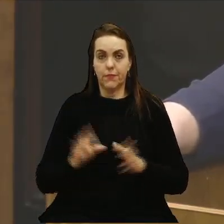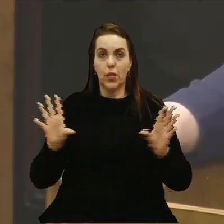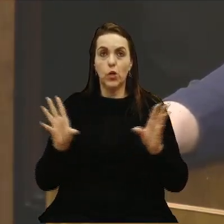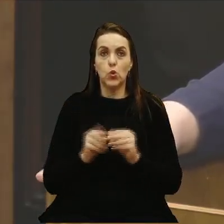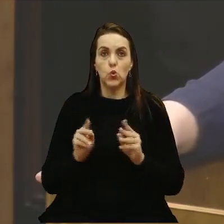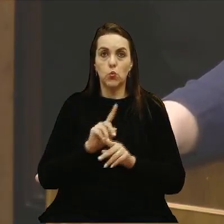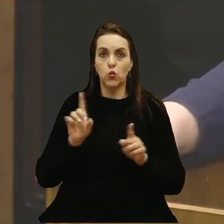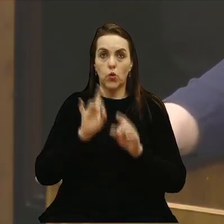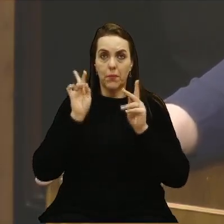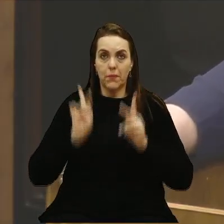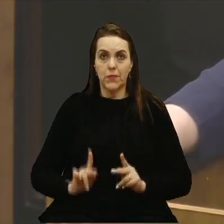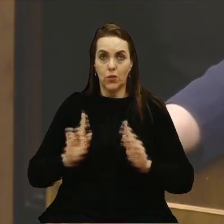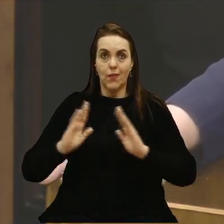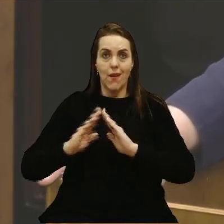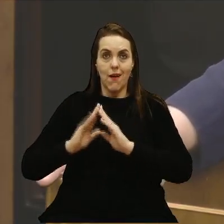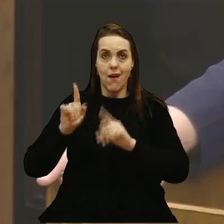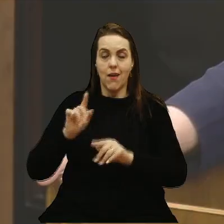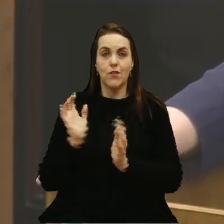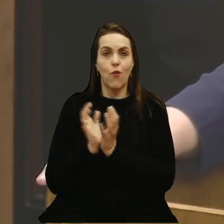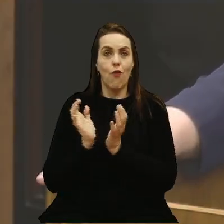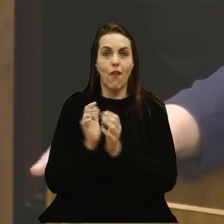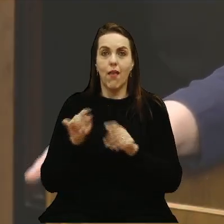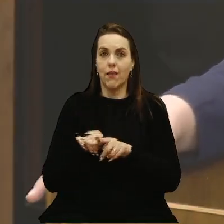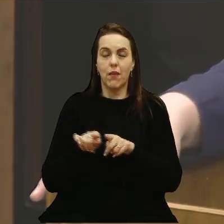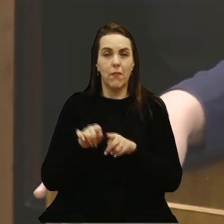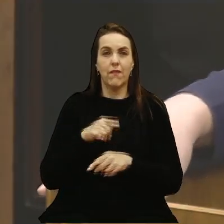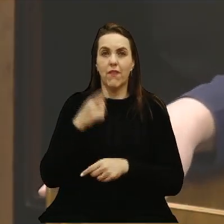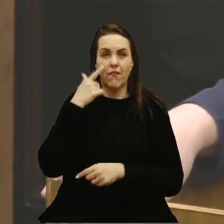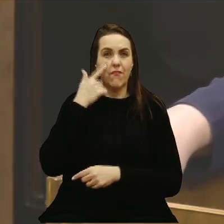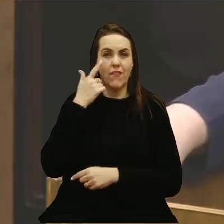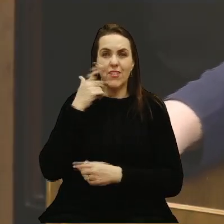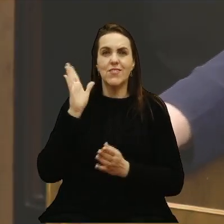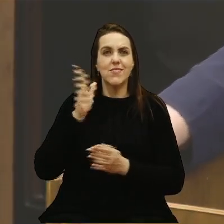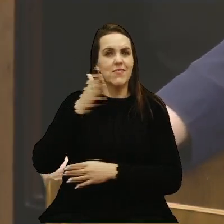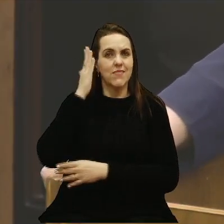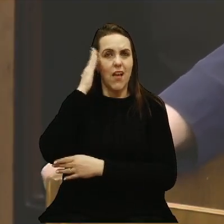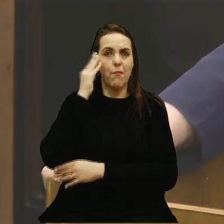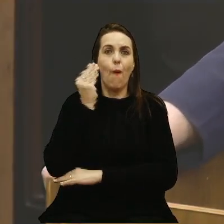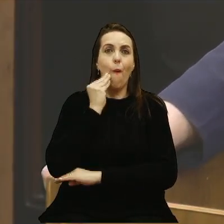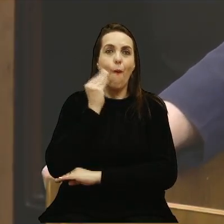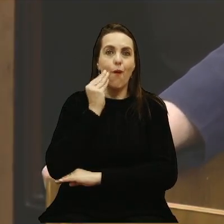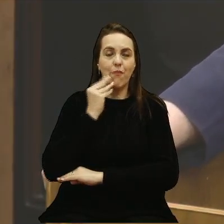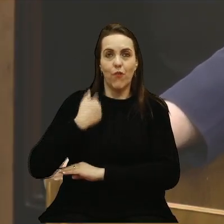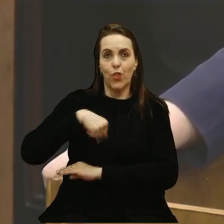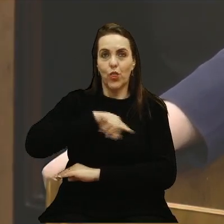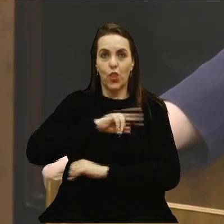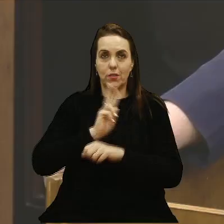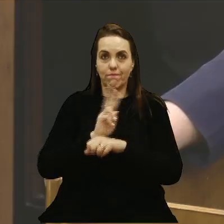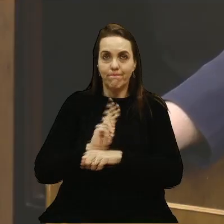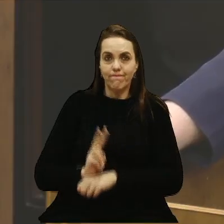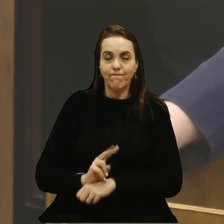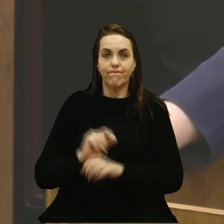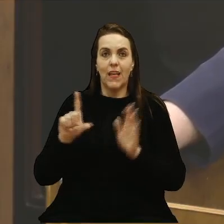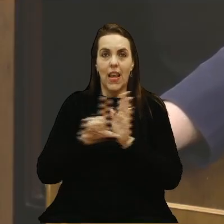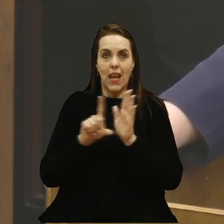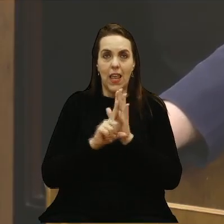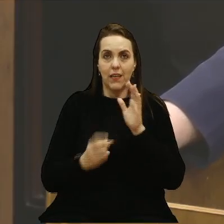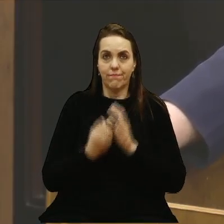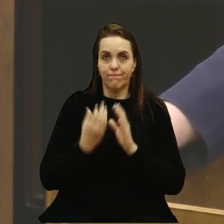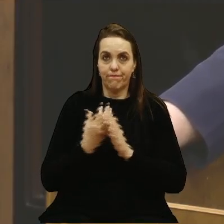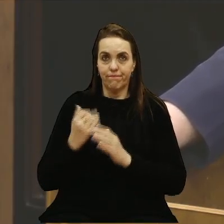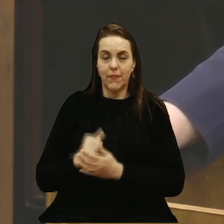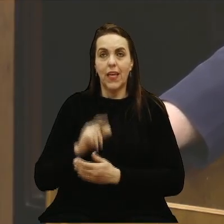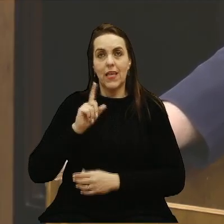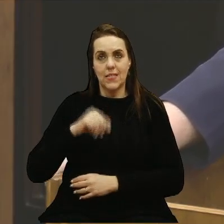quem está em casa, e alguns colegas aqui também vão ouvir aquilo que já sabem, por óbvio, que nós, como fiscalizadores, né, legisladores, sabemos disso.